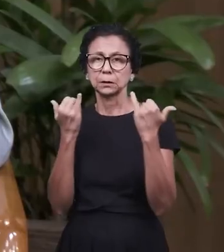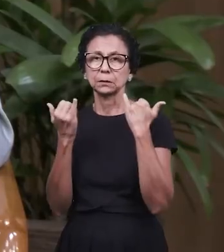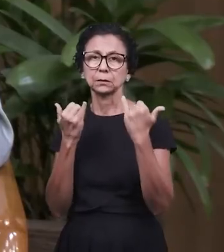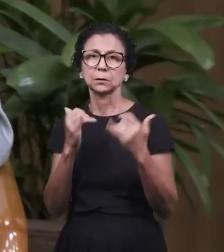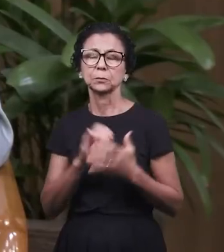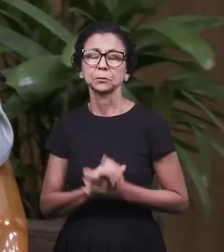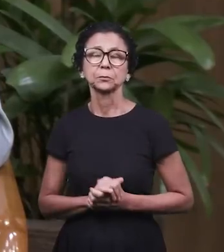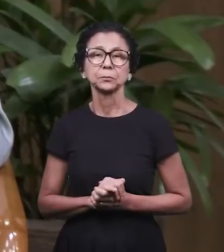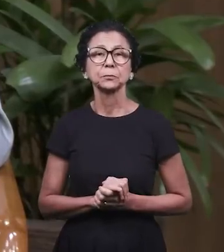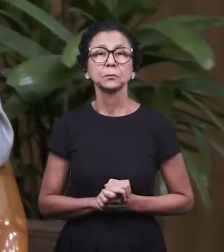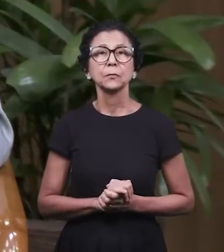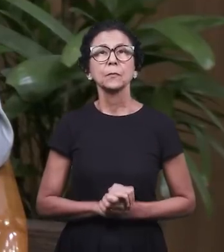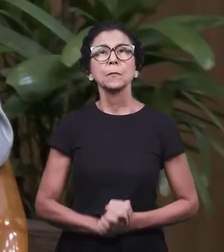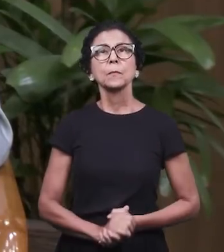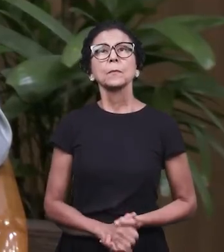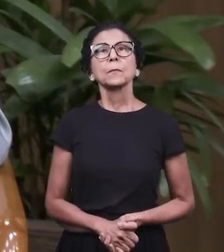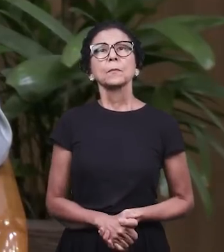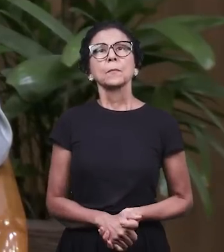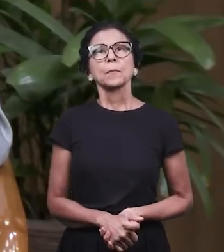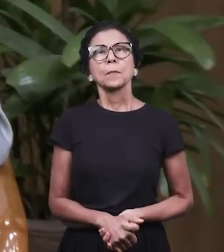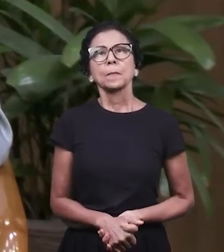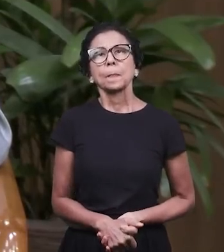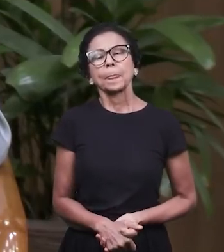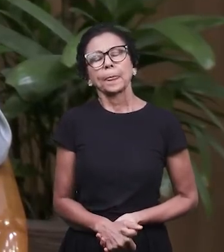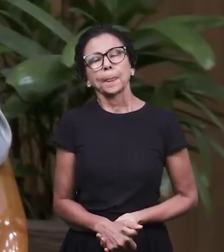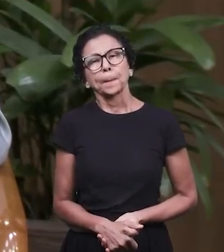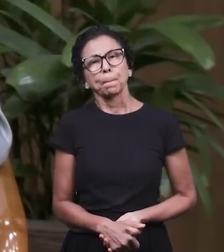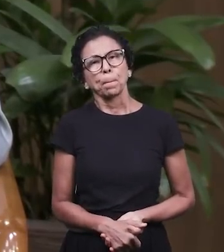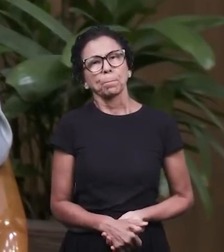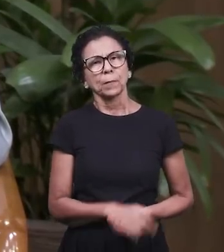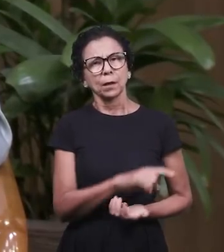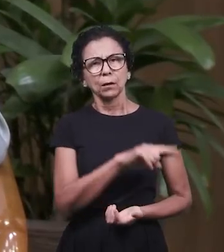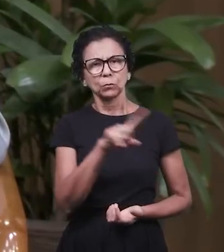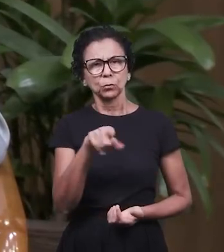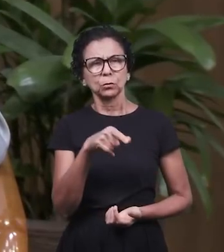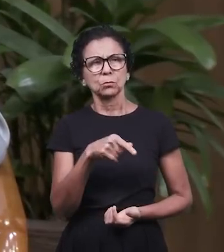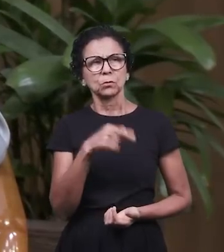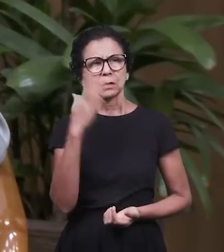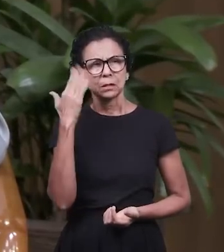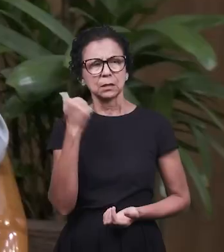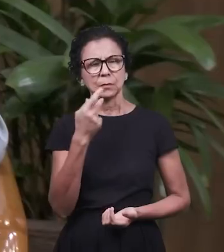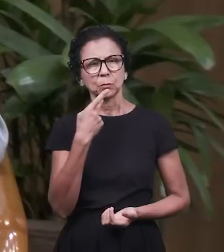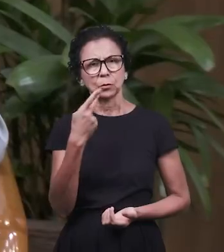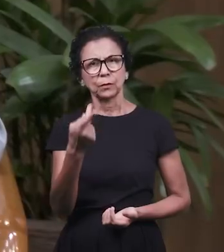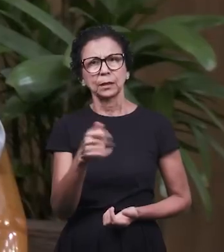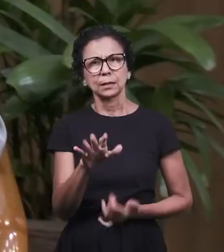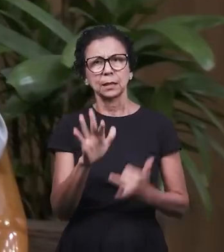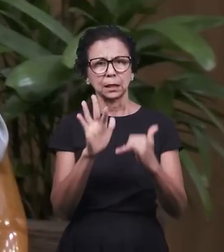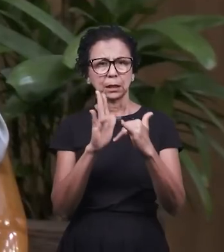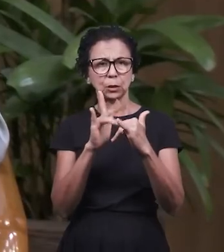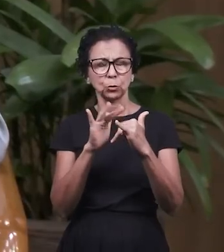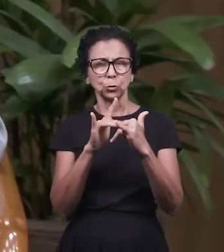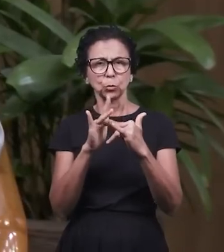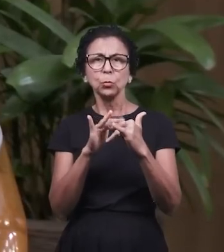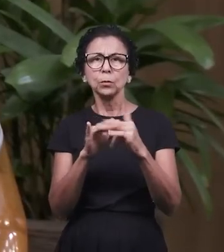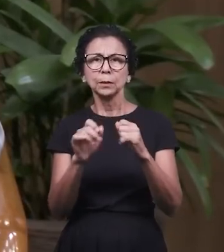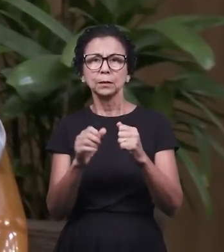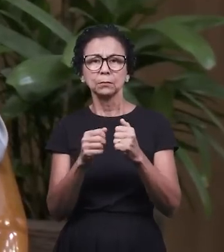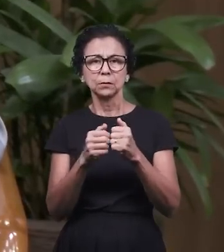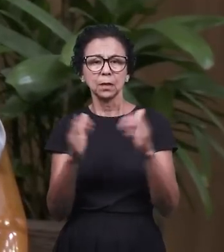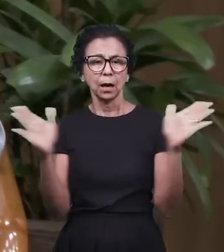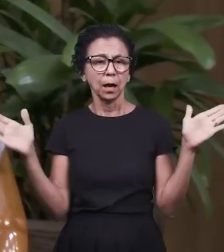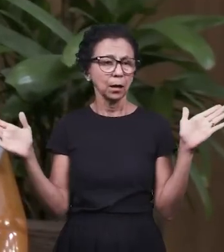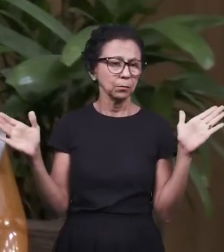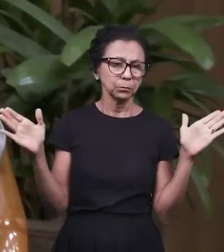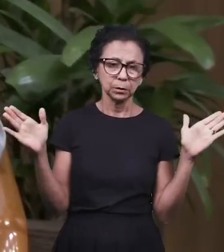desse volume de coisas que está colocando, e aqui eu não estou falando nada do desconhecimento, você abre, por exemplo, o YouTube, muitos estamos assistindo pelo YouTube